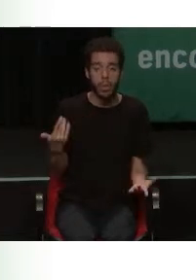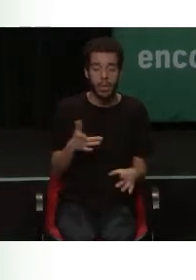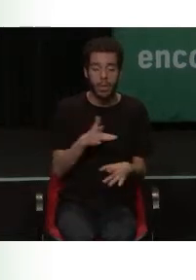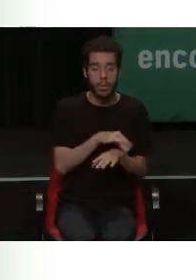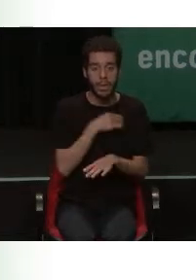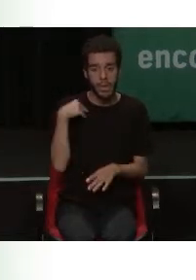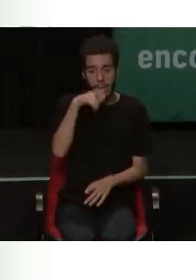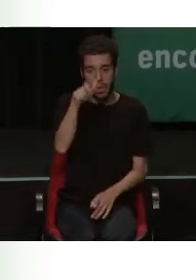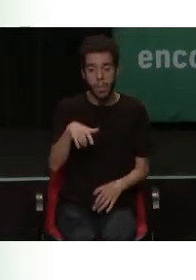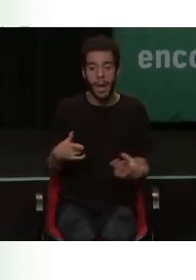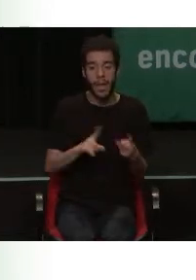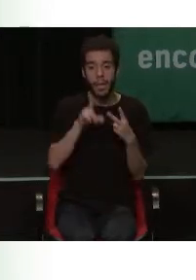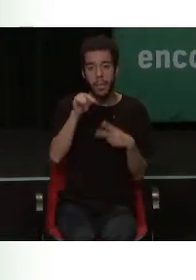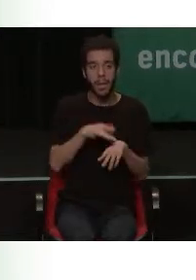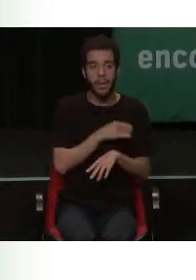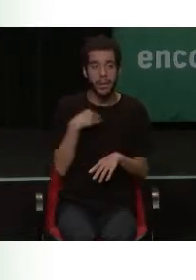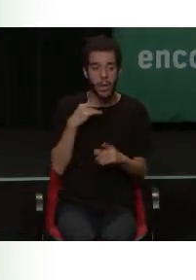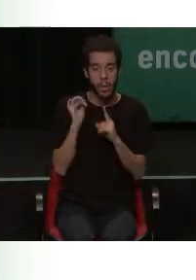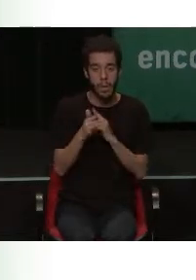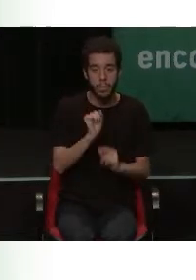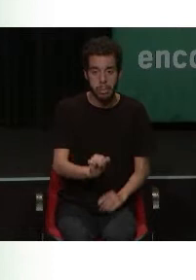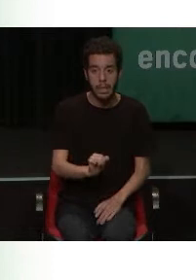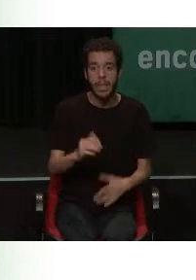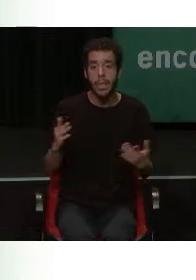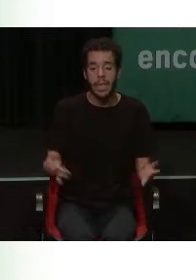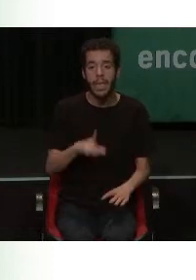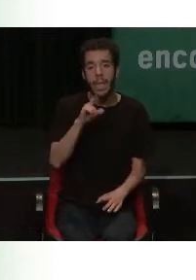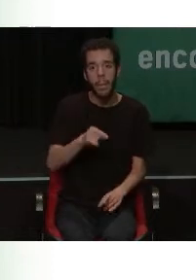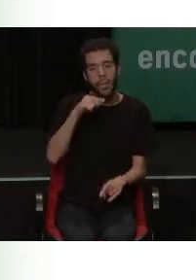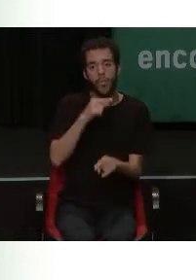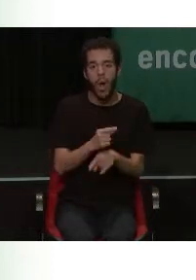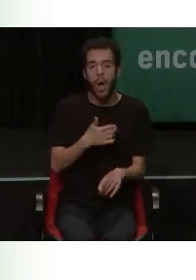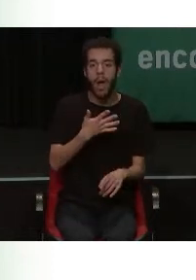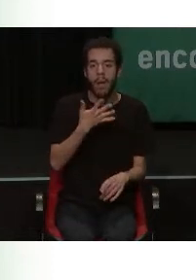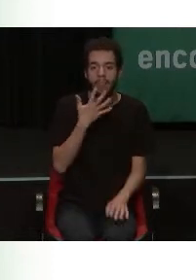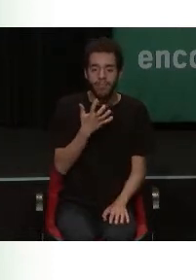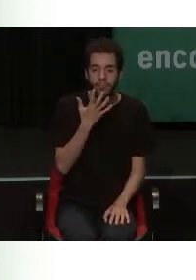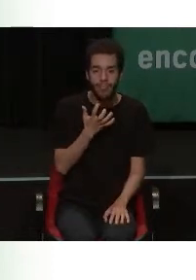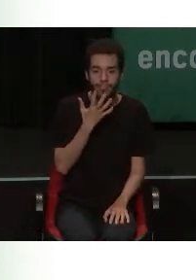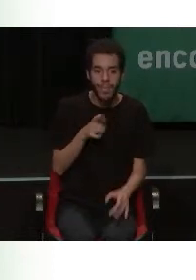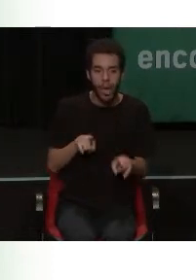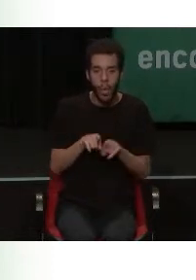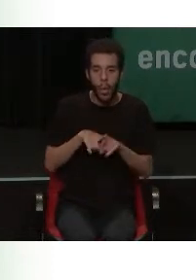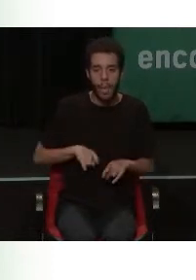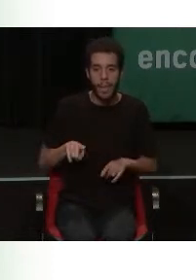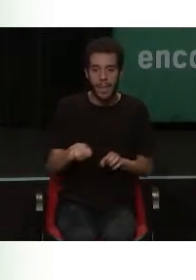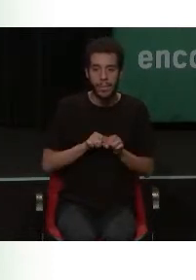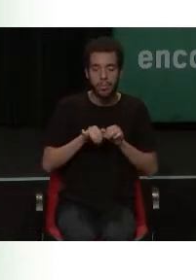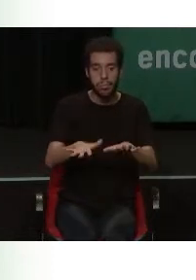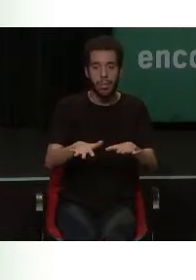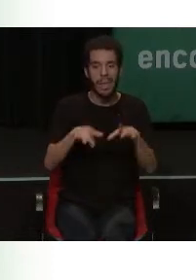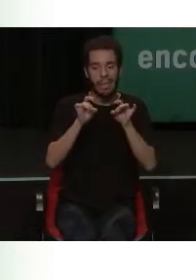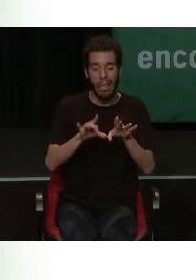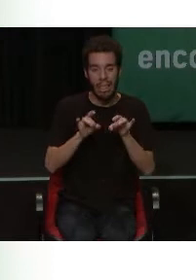humana e do ambiente, obviamente, e conseguir prevenir essa transmissão dessas bactérias